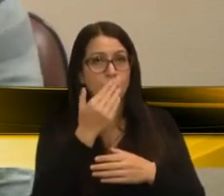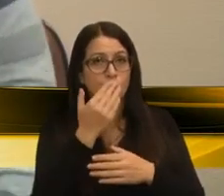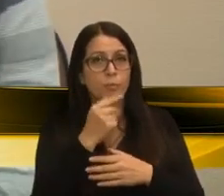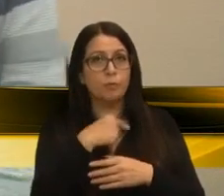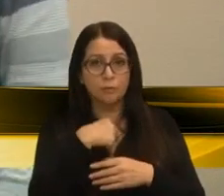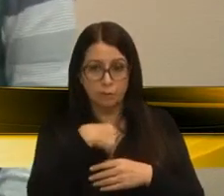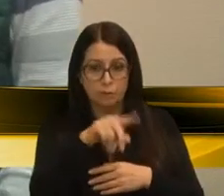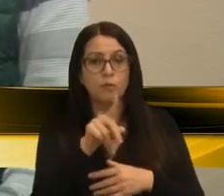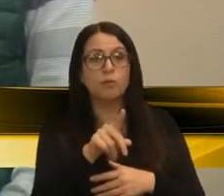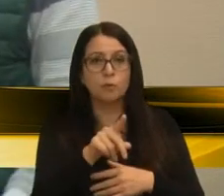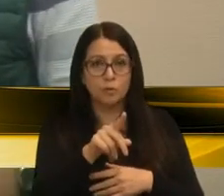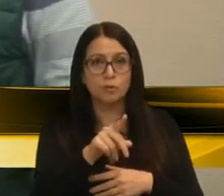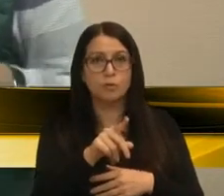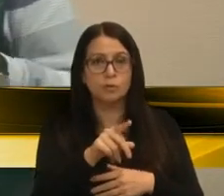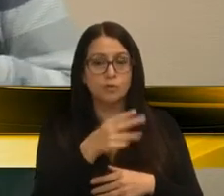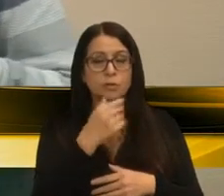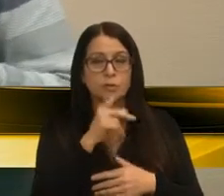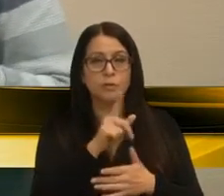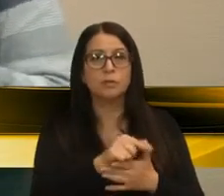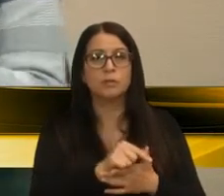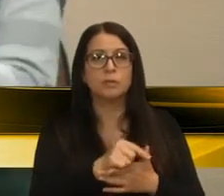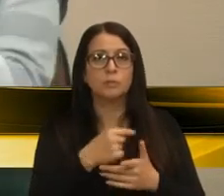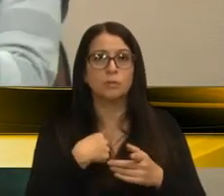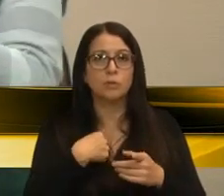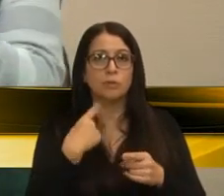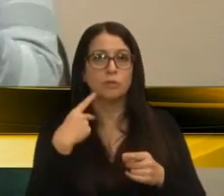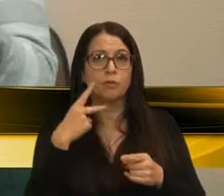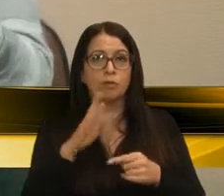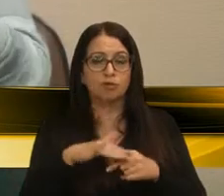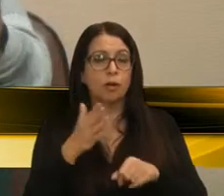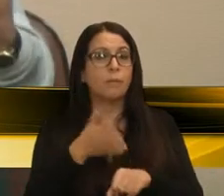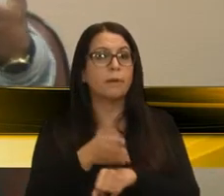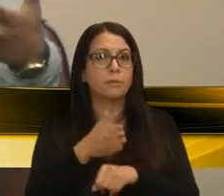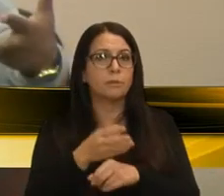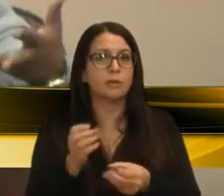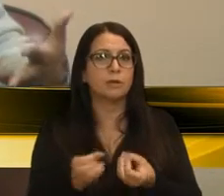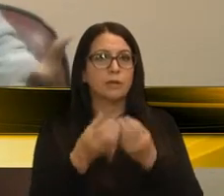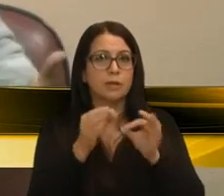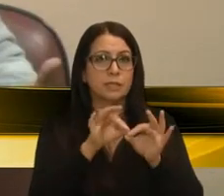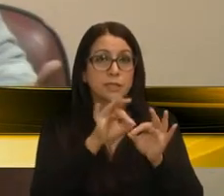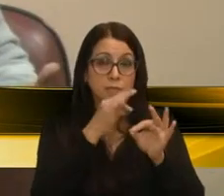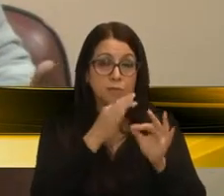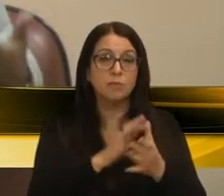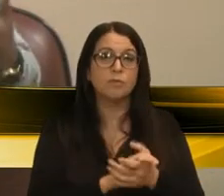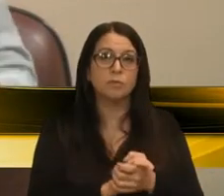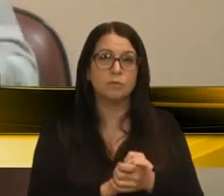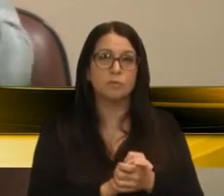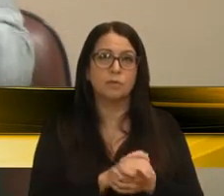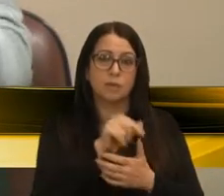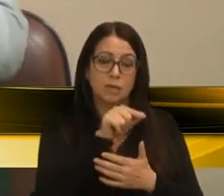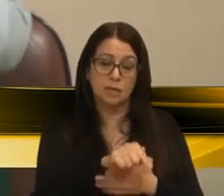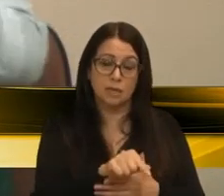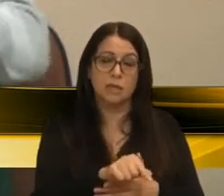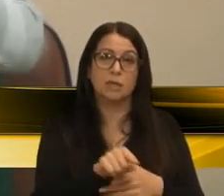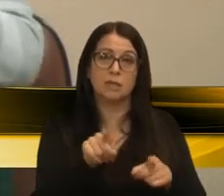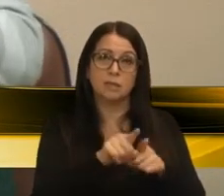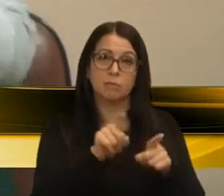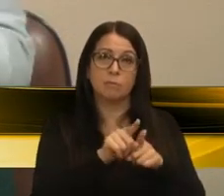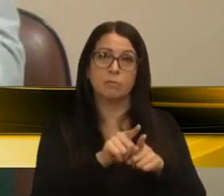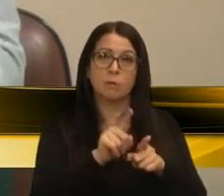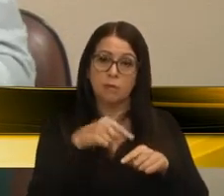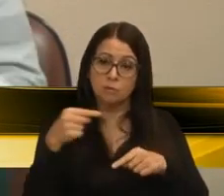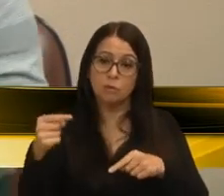Fui, até porque, assim como esse vereador, tantos outros já participaram da Festa da Uva. E ali, mesmo no